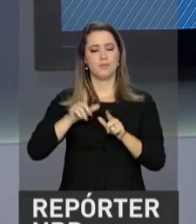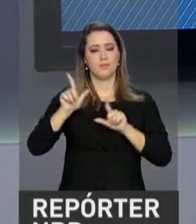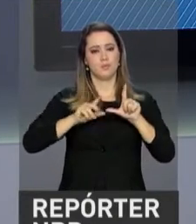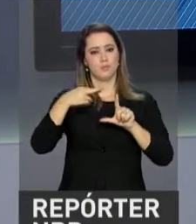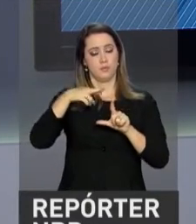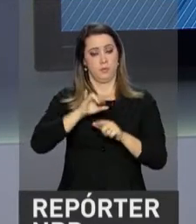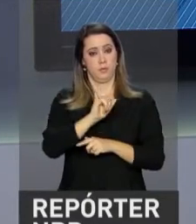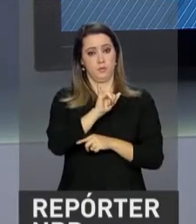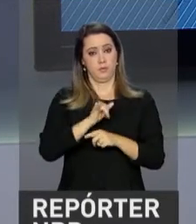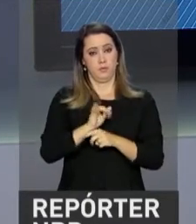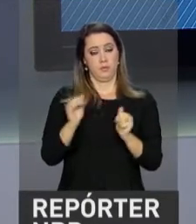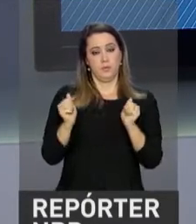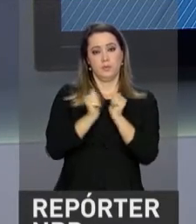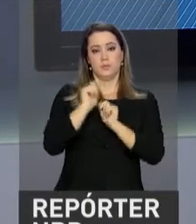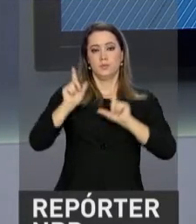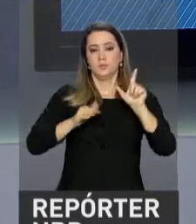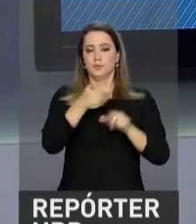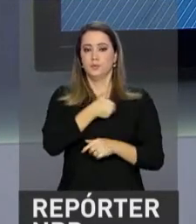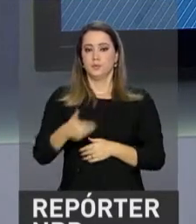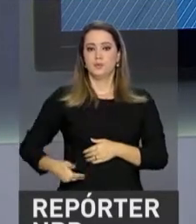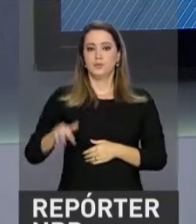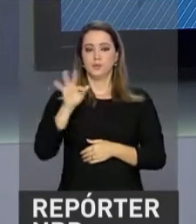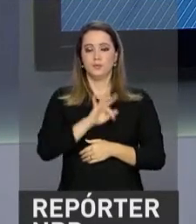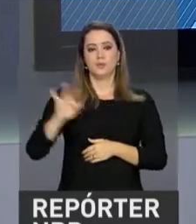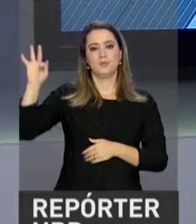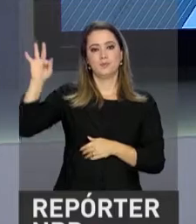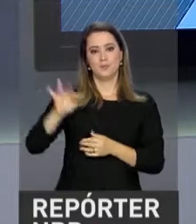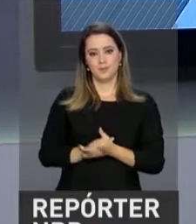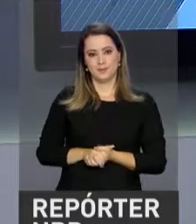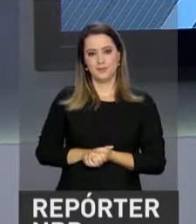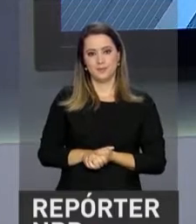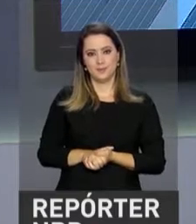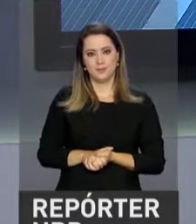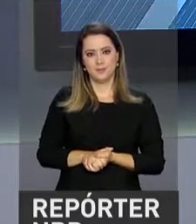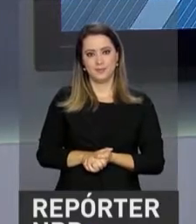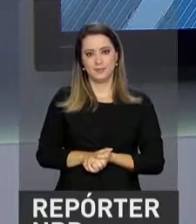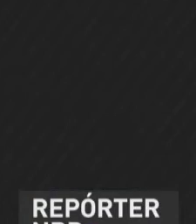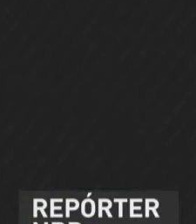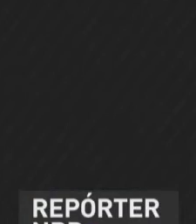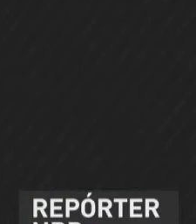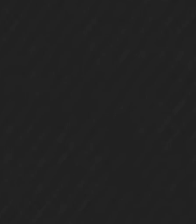youtube continue com a gente aqui na nbr a tv do governo federal